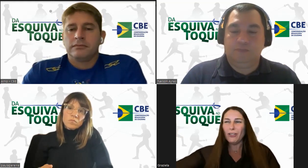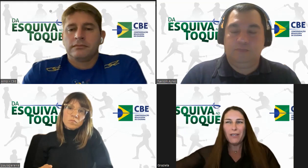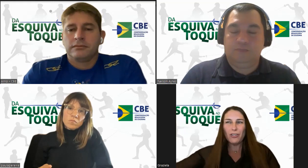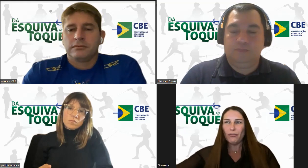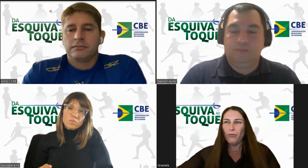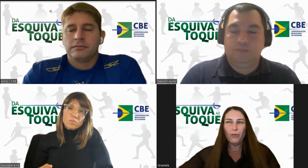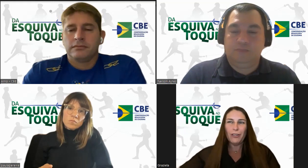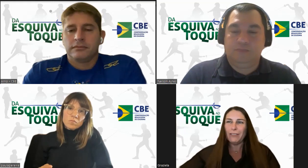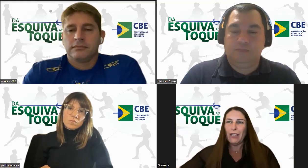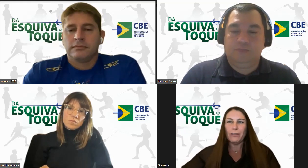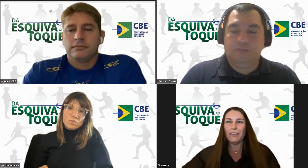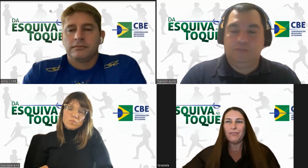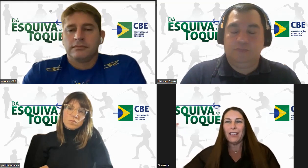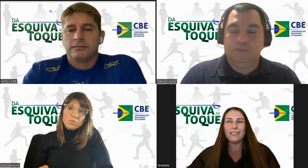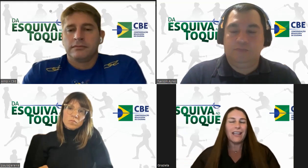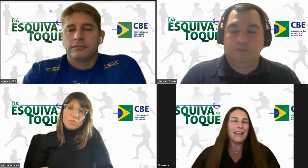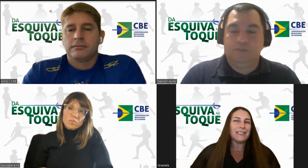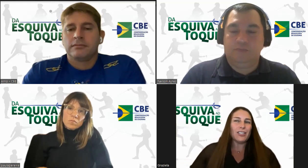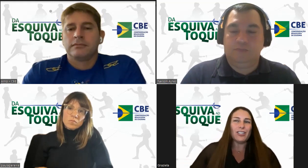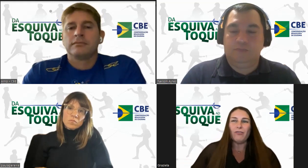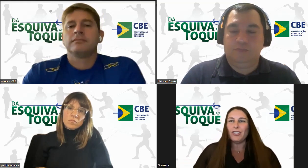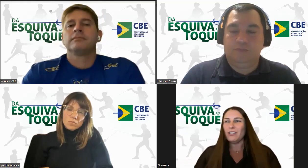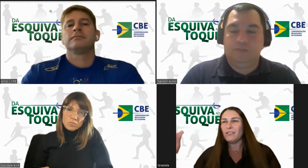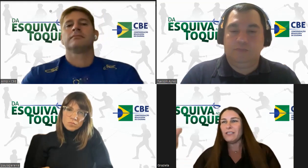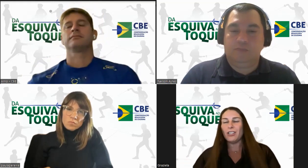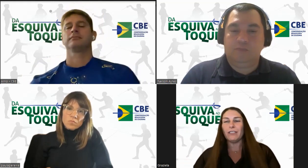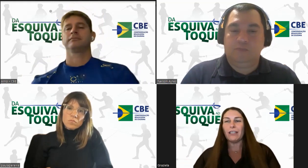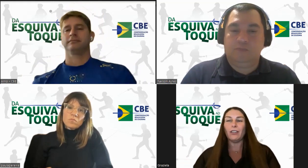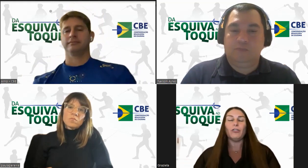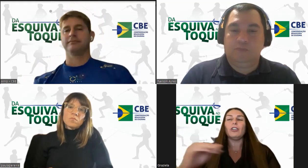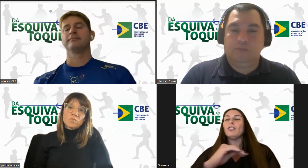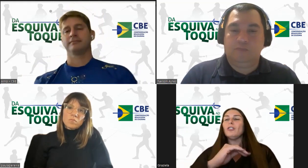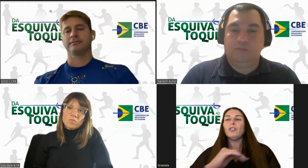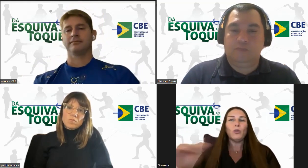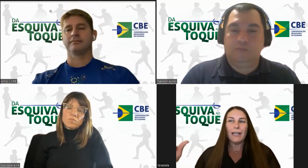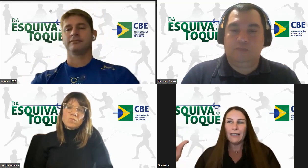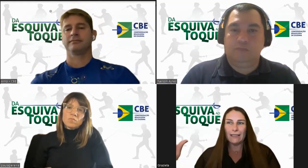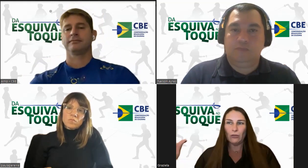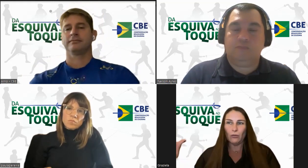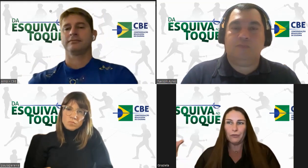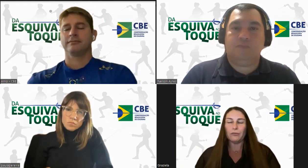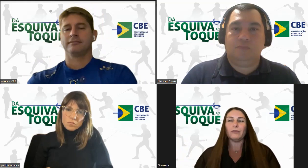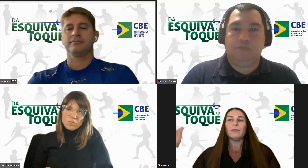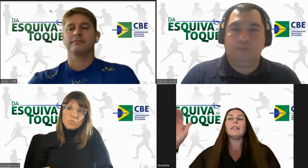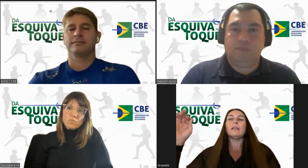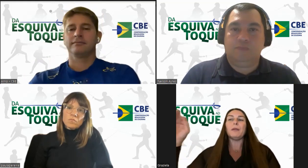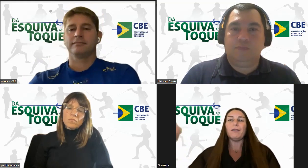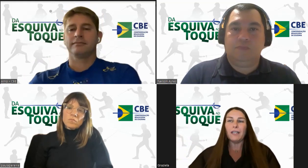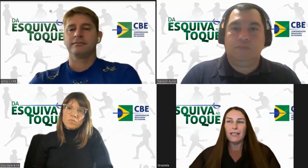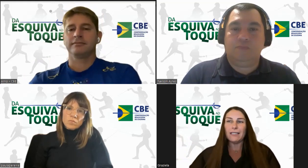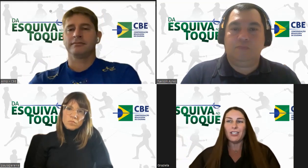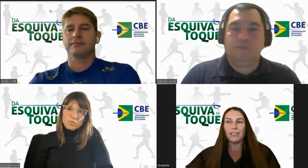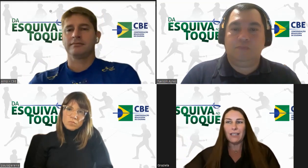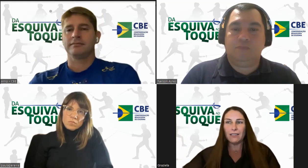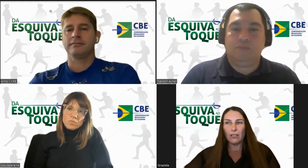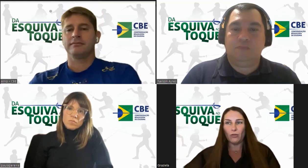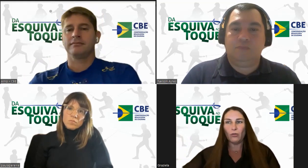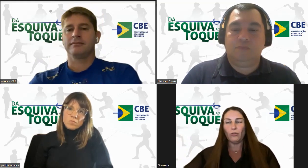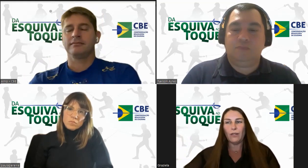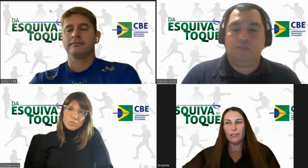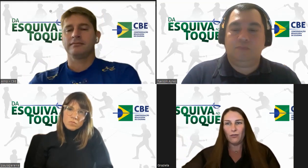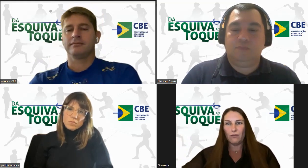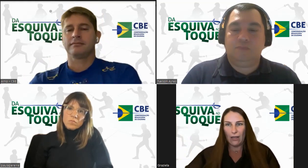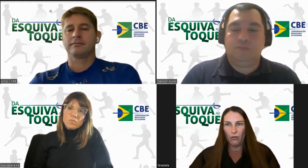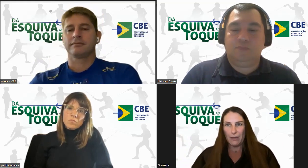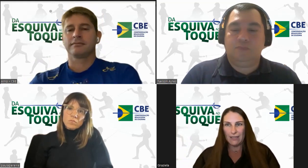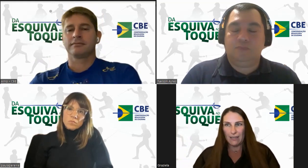esse suplemento me ajudou muito da outra vez Ah esse gel disse esse gel daquilo nunca nada novo de preferência a gente testa